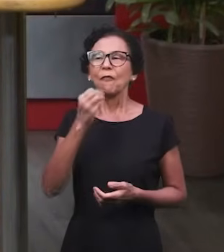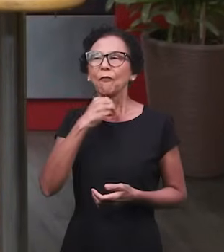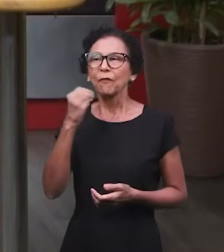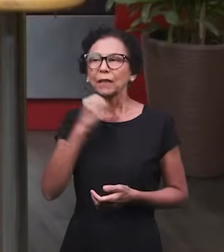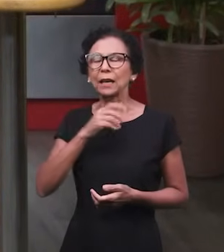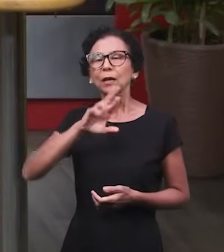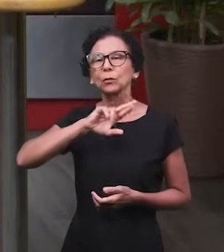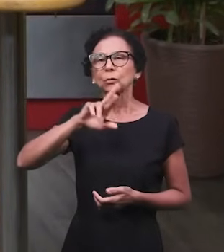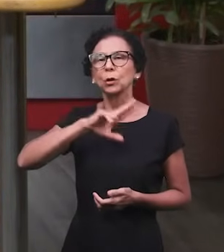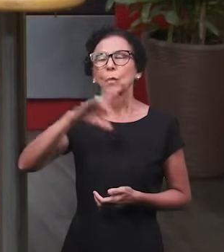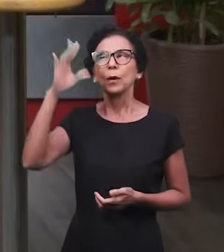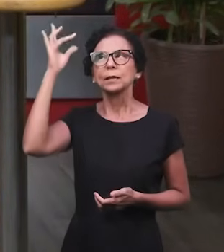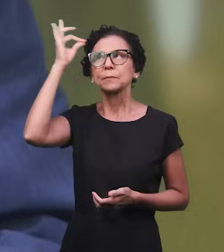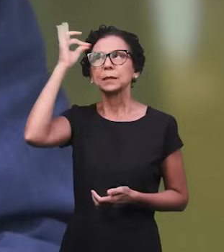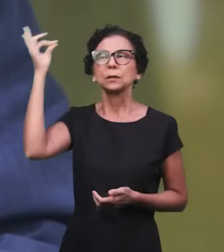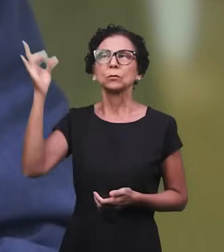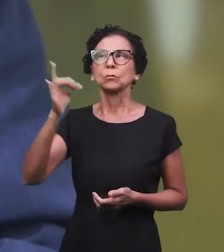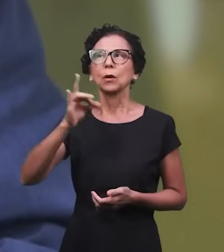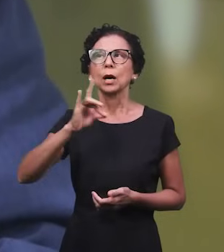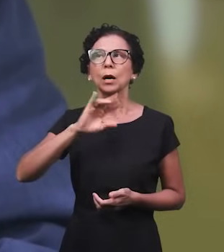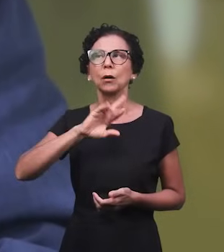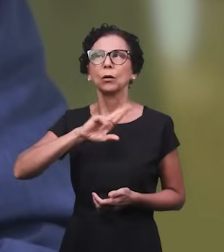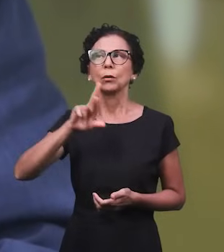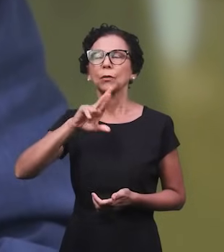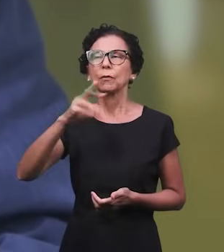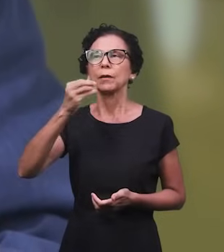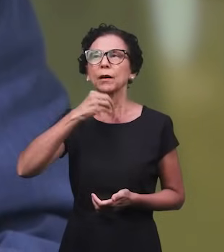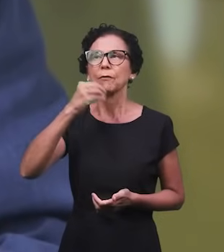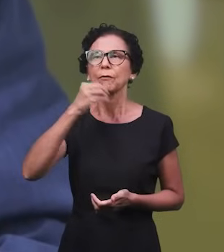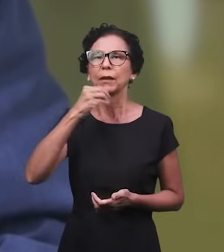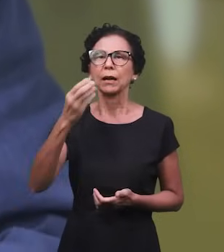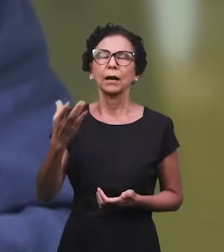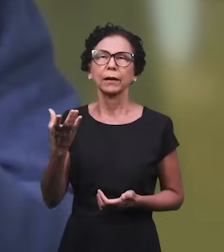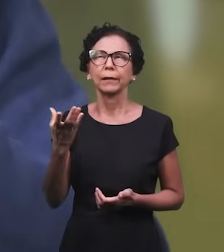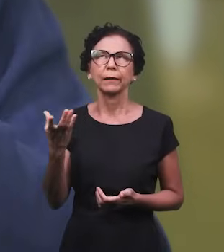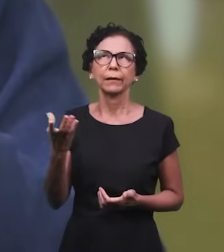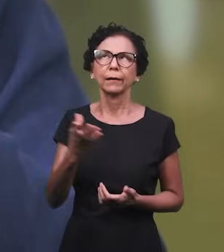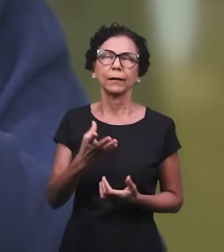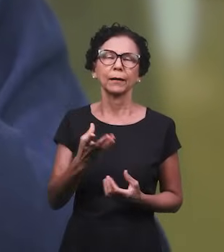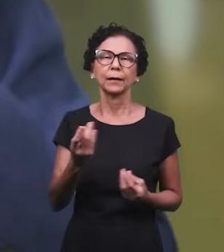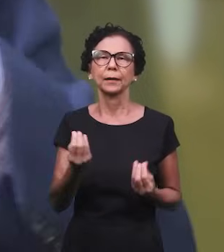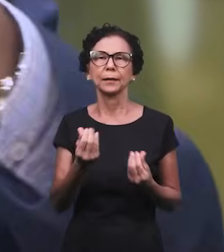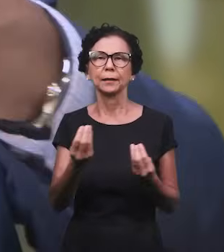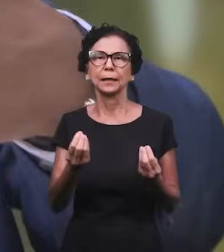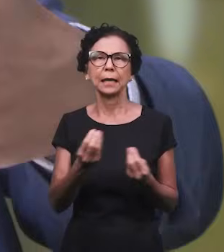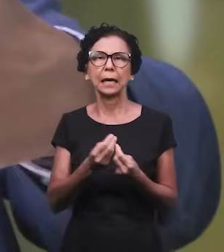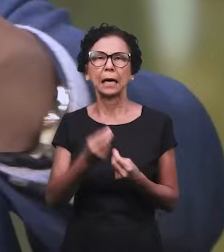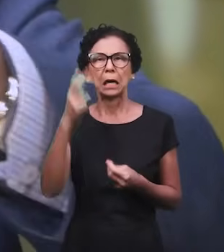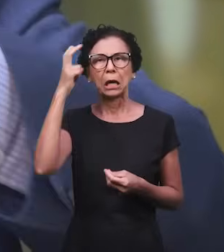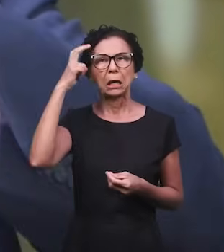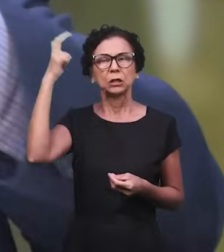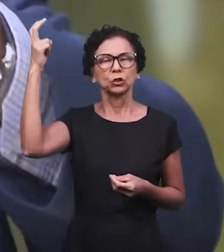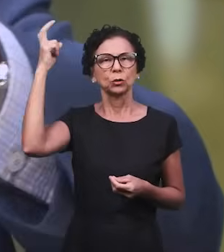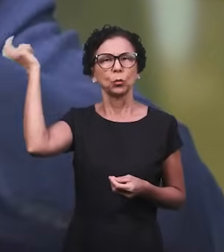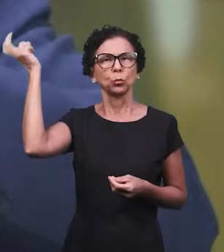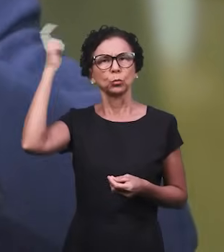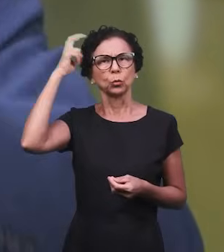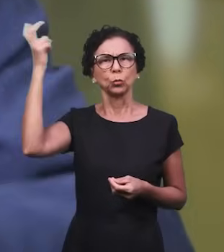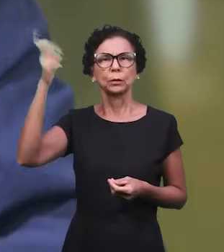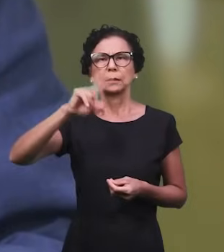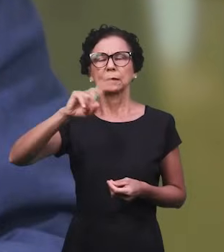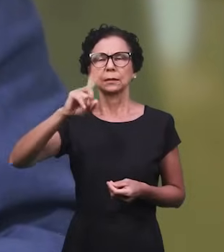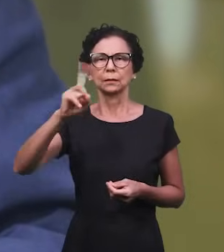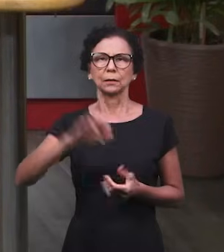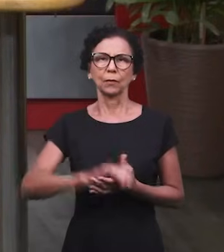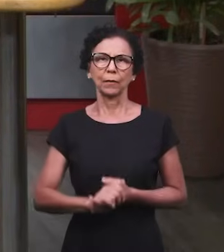espiritual ou a questão moral ou a questão podemos dizer assim inferioridade eh eh intelectual